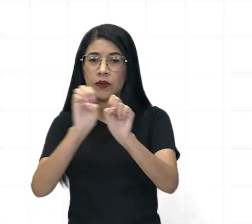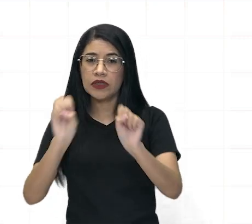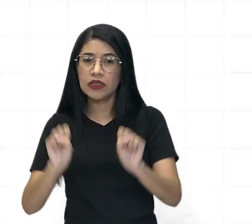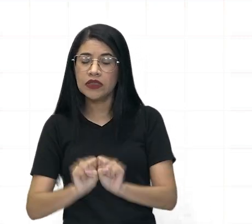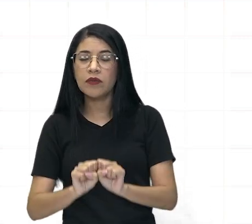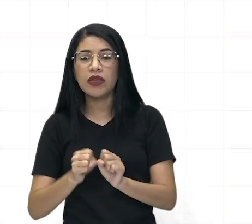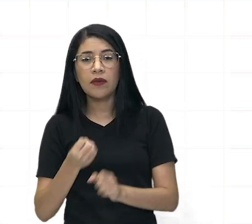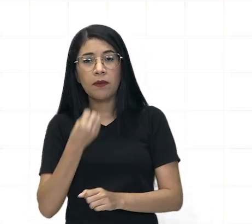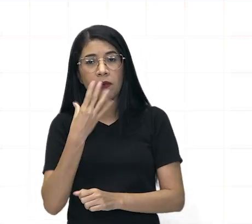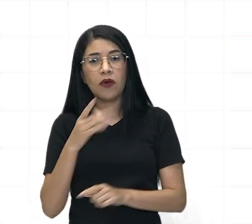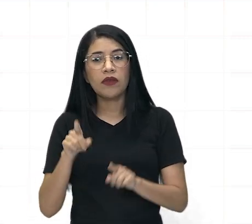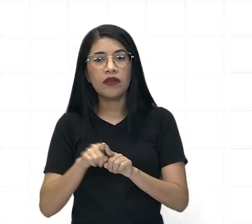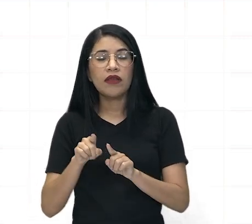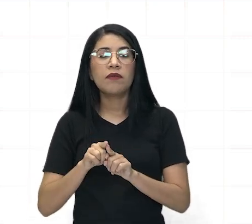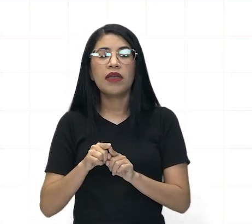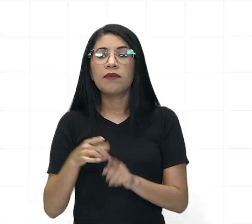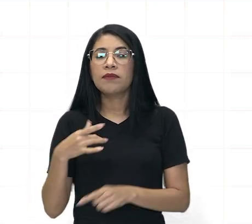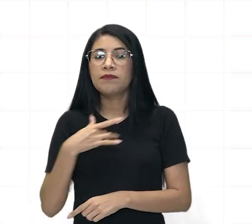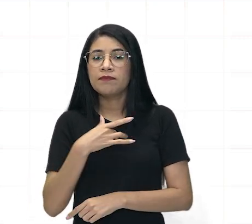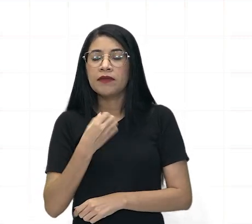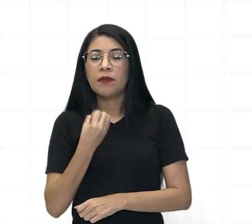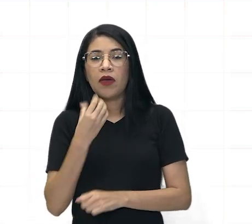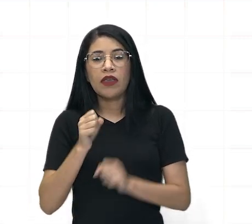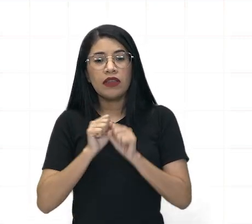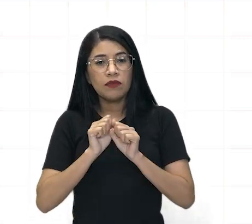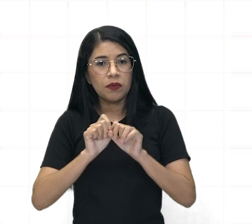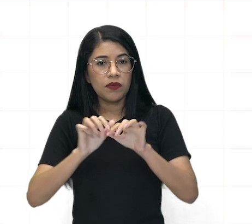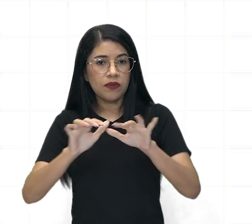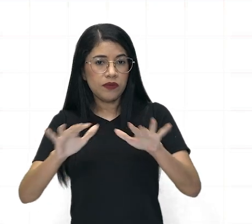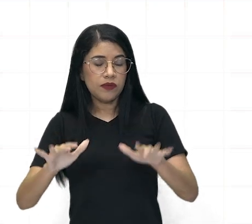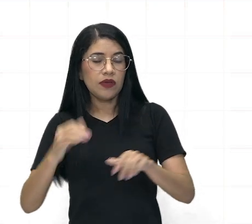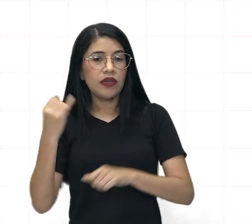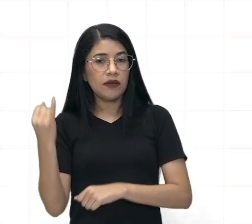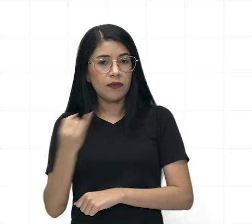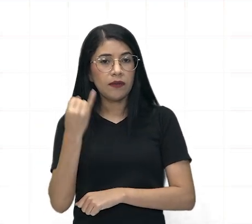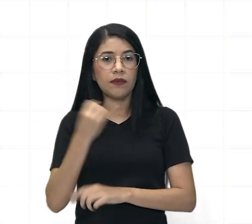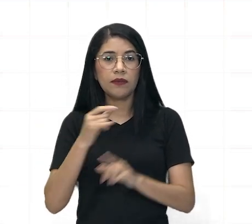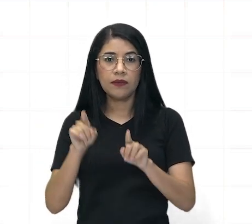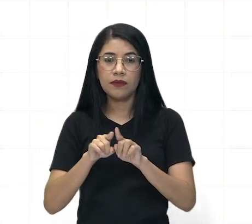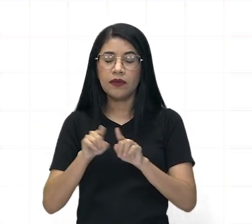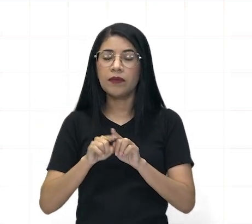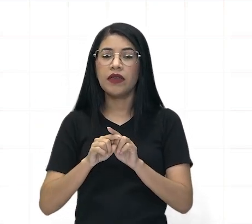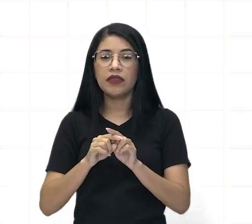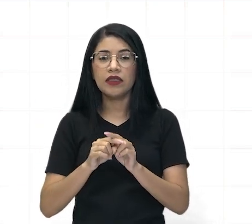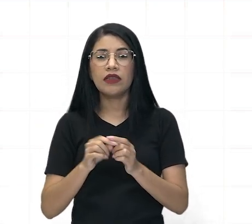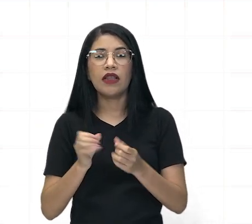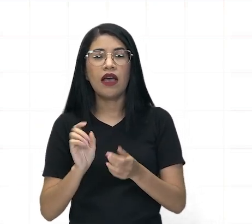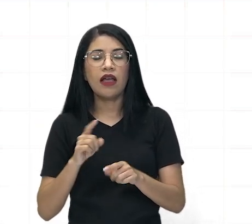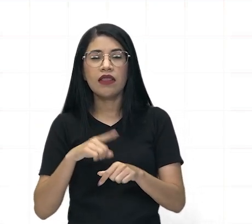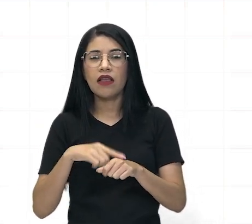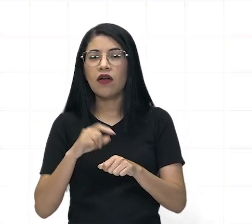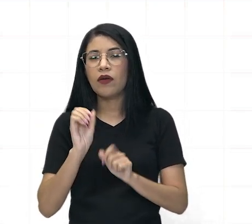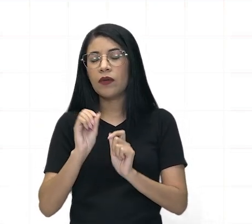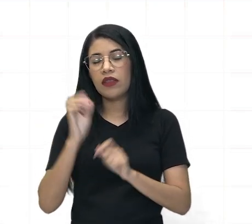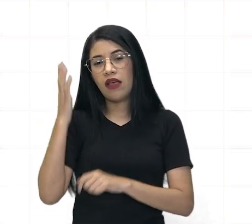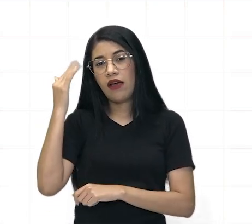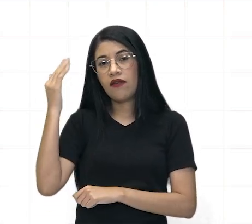são bastante abrangentes. E isso é importante e conta muito lá para a fama